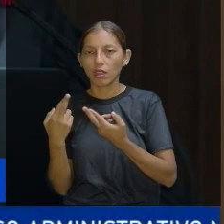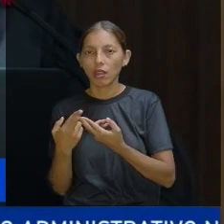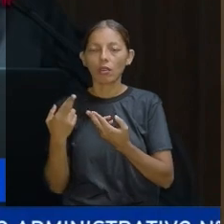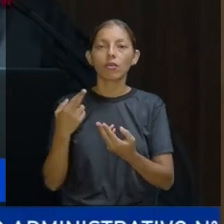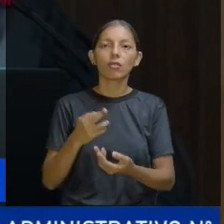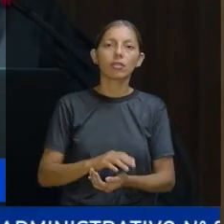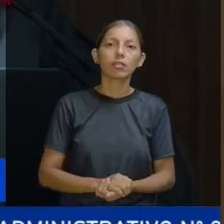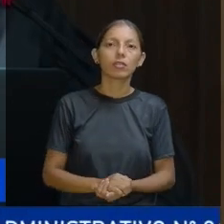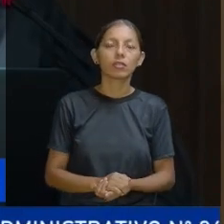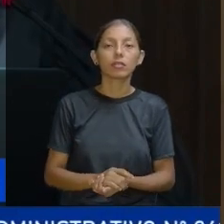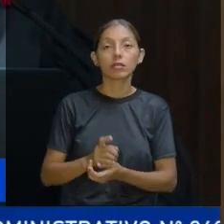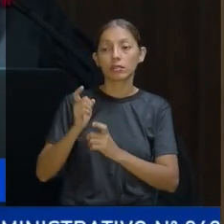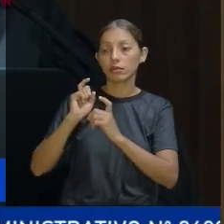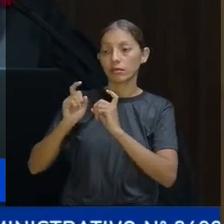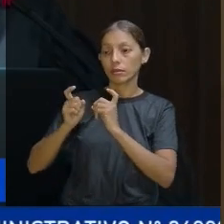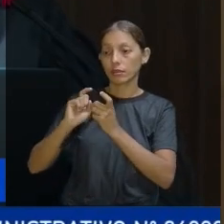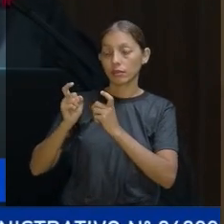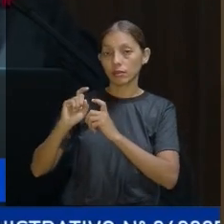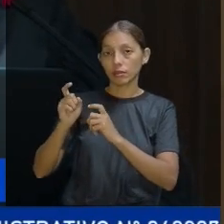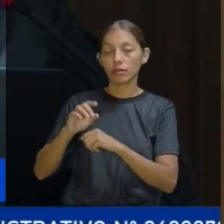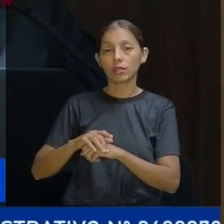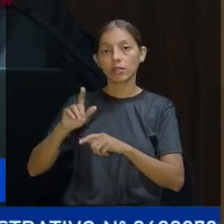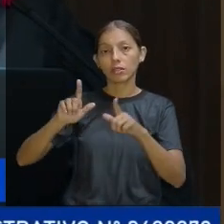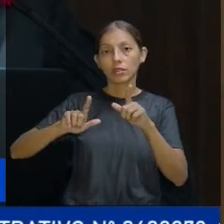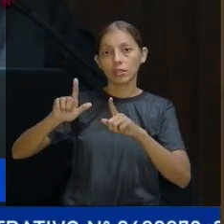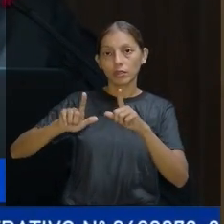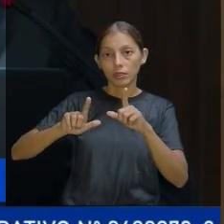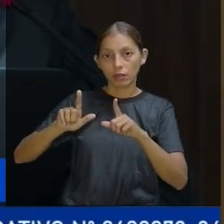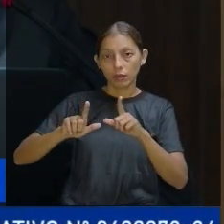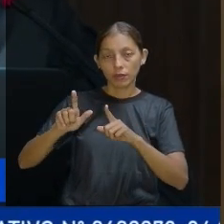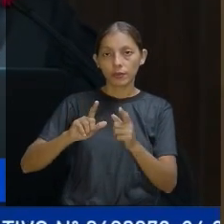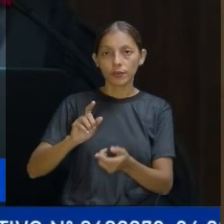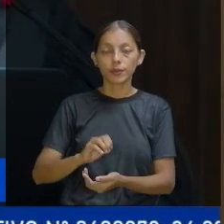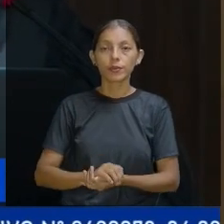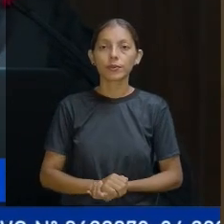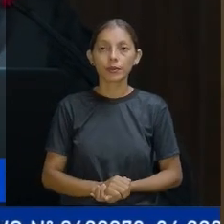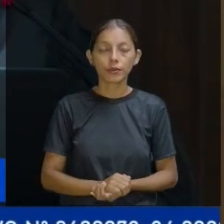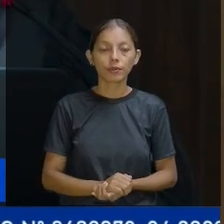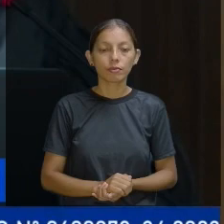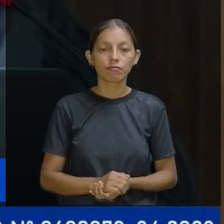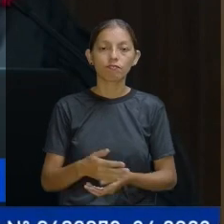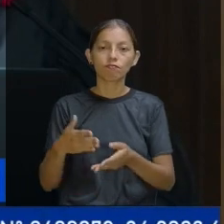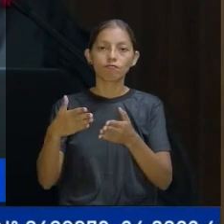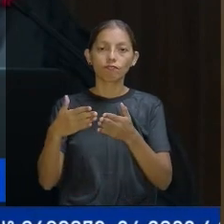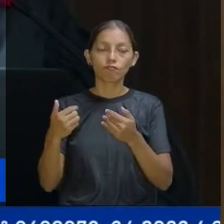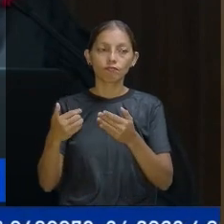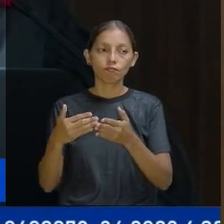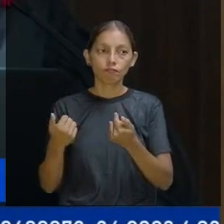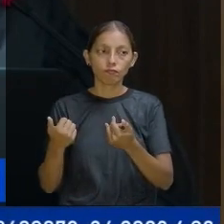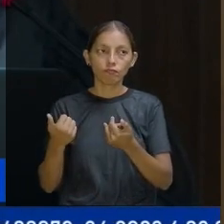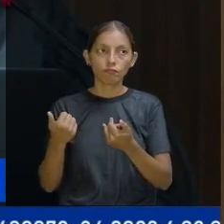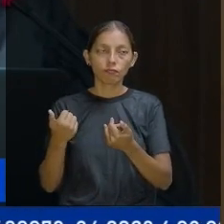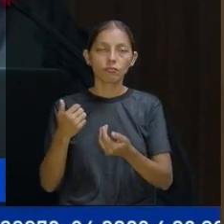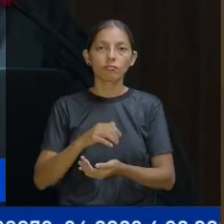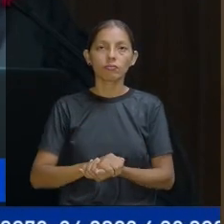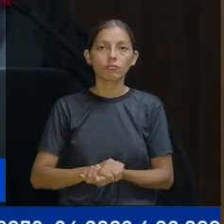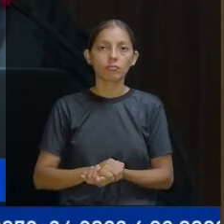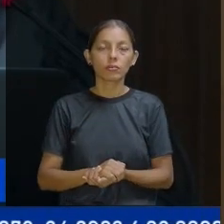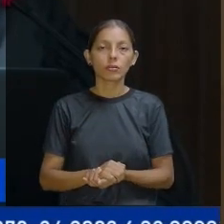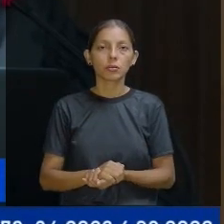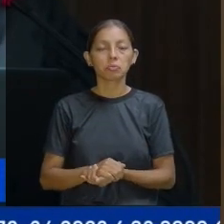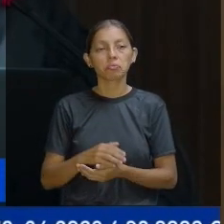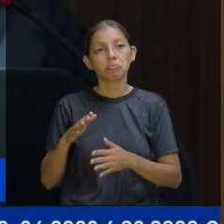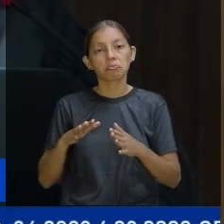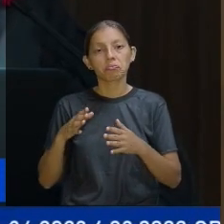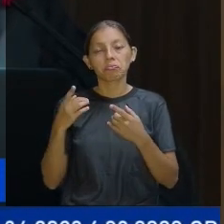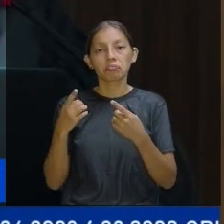relativos a debates realizados nas programações das emissoras de rádio e TV, pedido de autorização para a realização de pronunciamento em